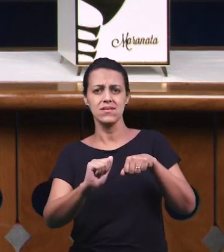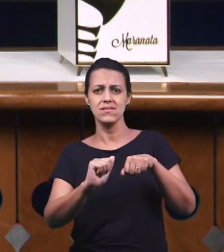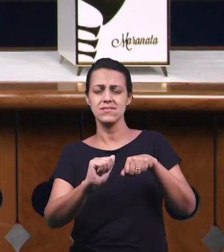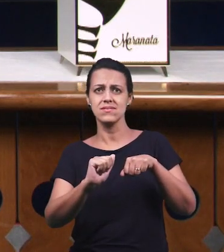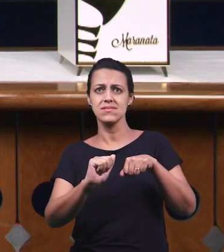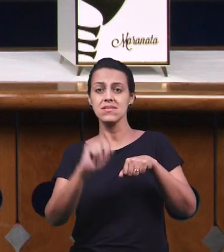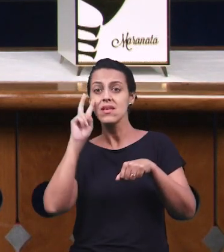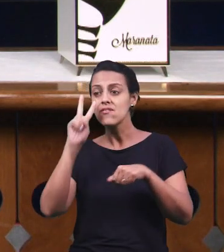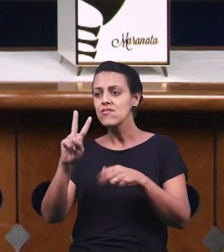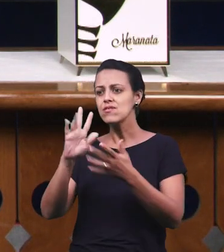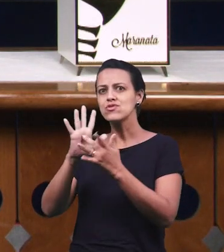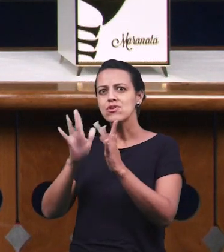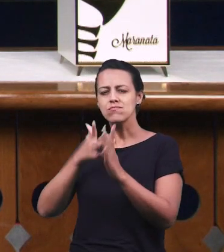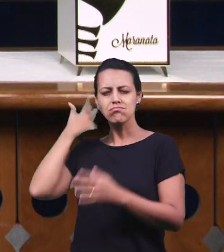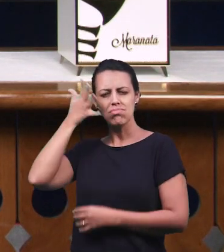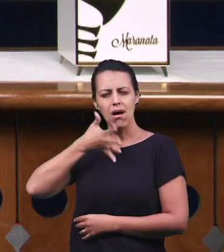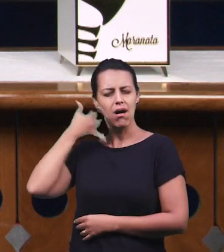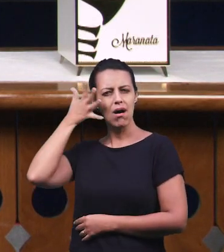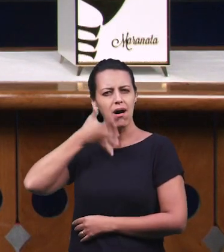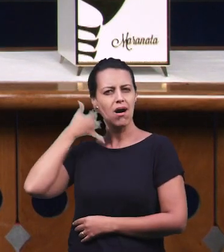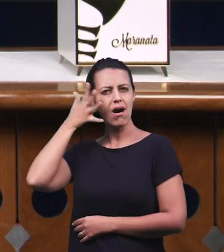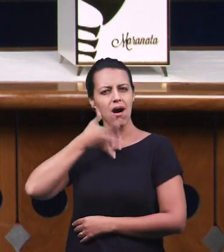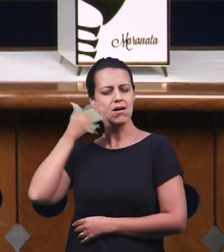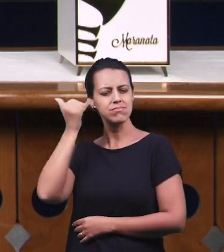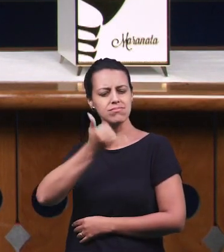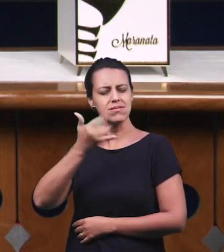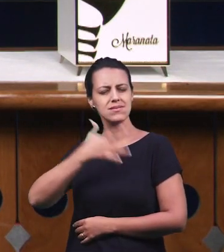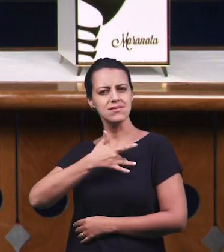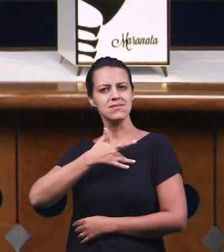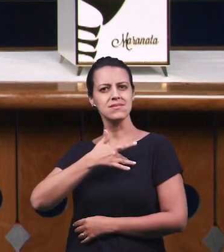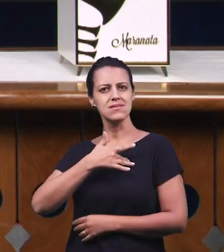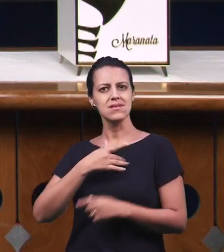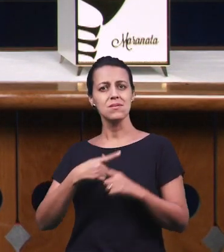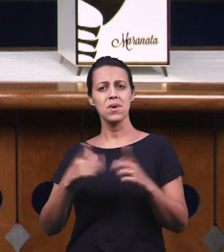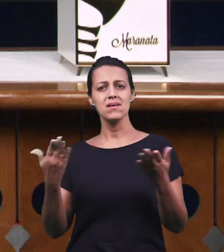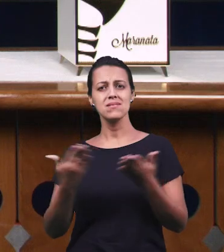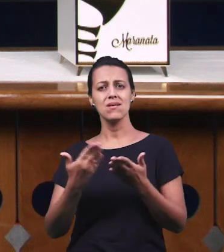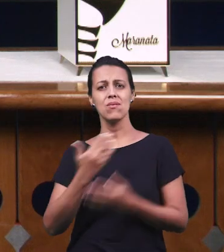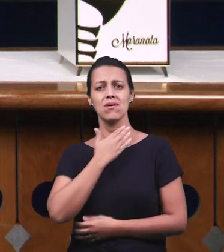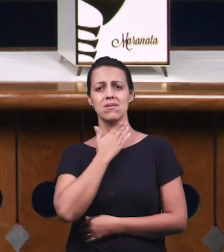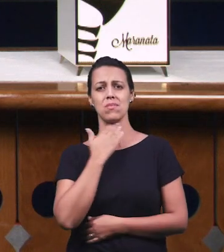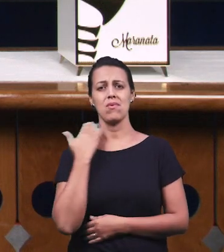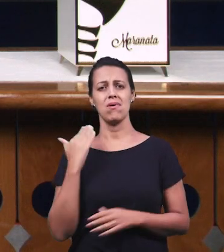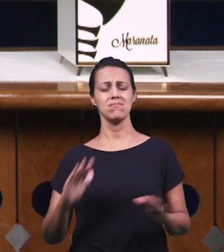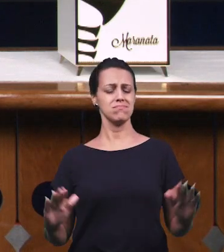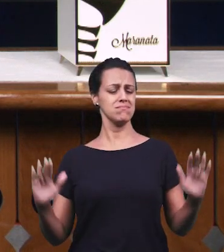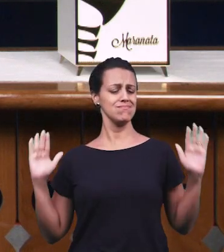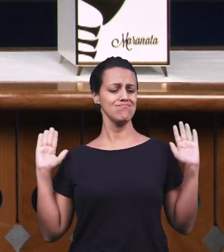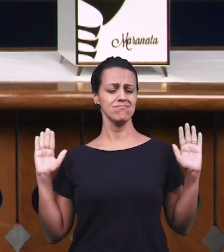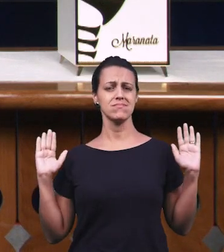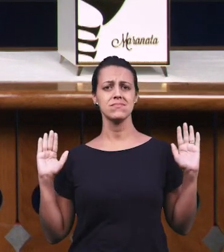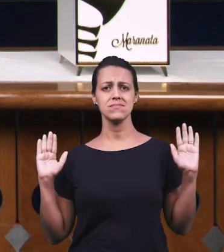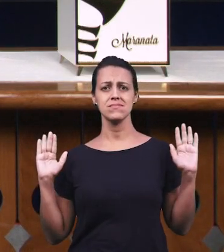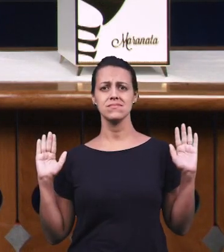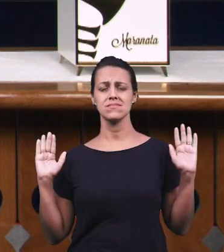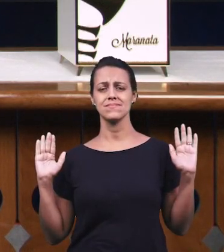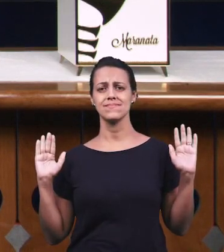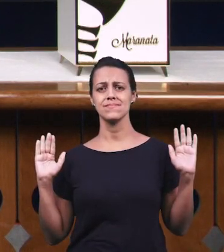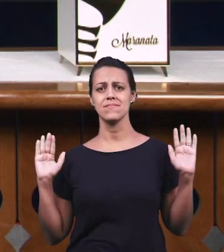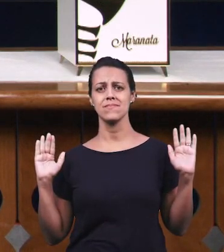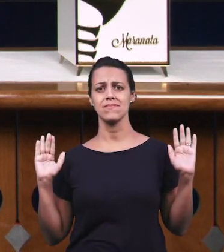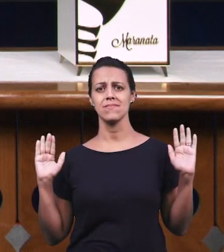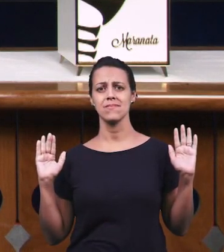mensagens que tocavam os corações, e agora o Mestre havia sido crucificado. Agora